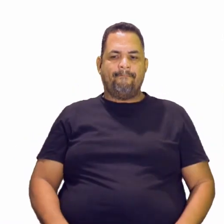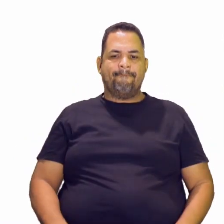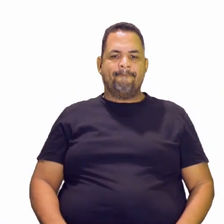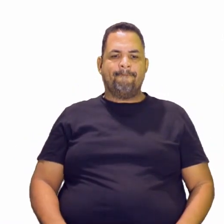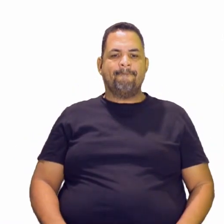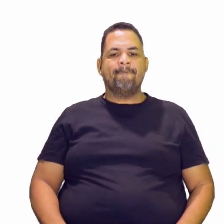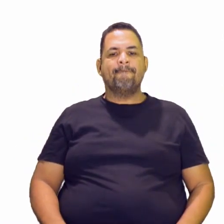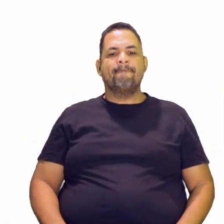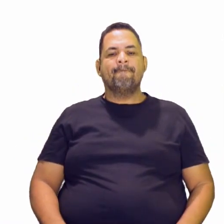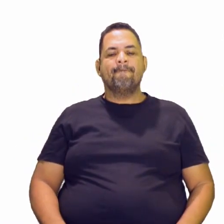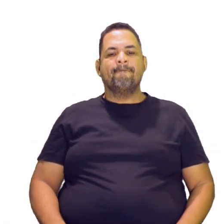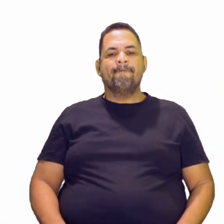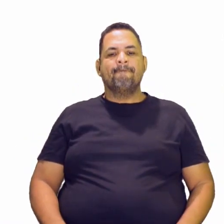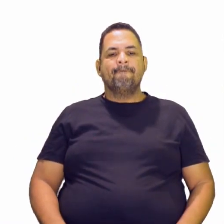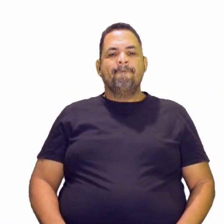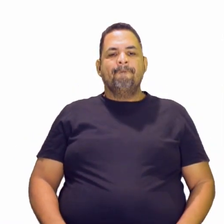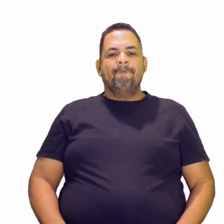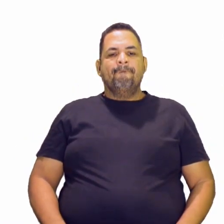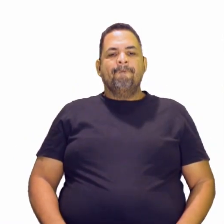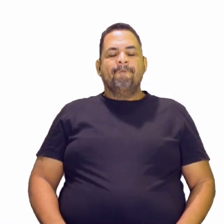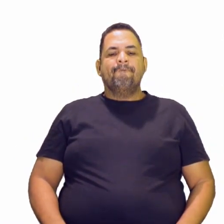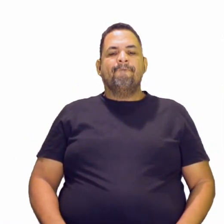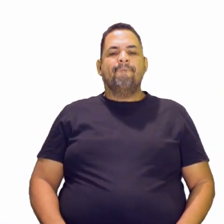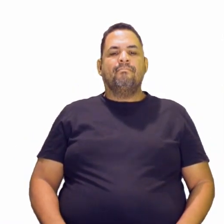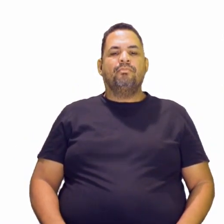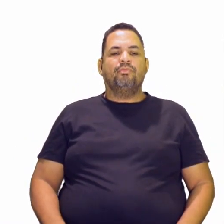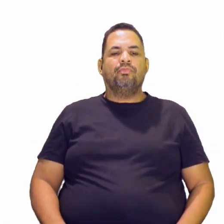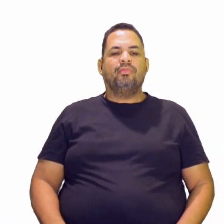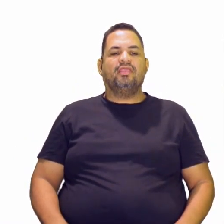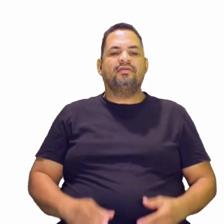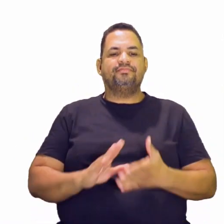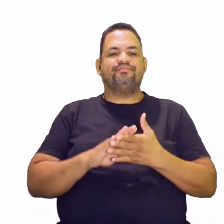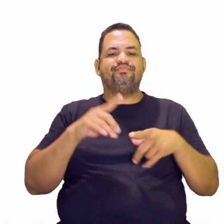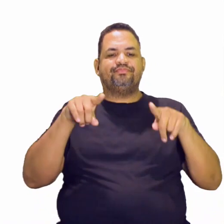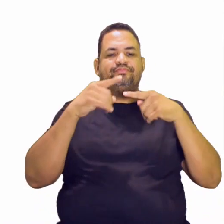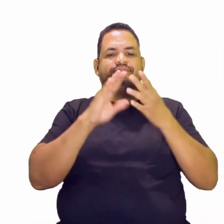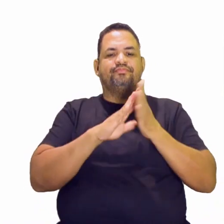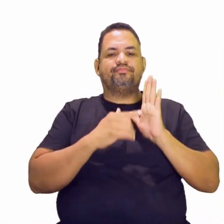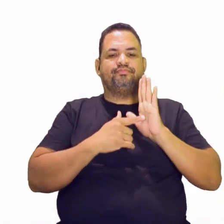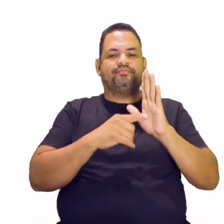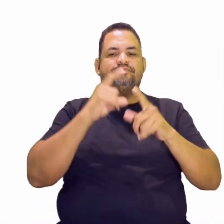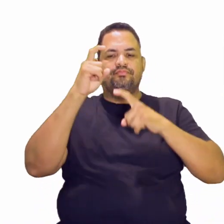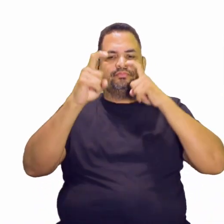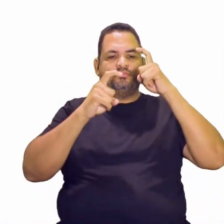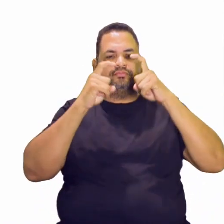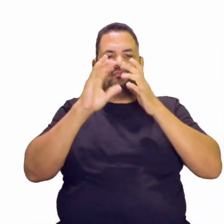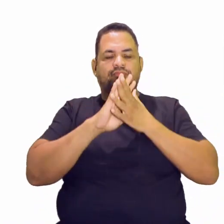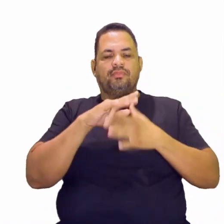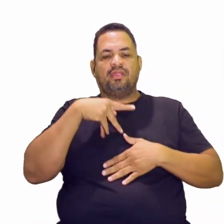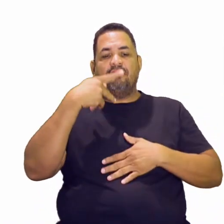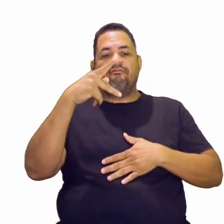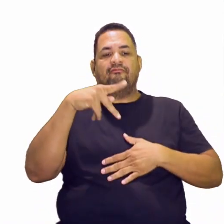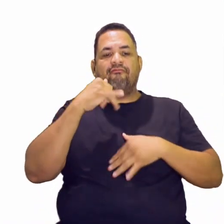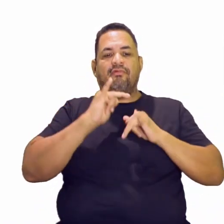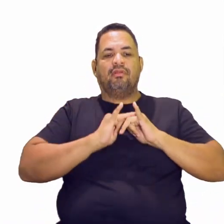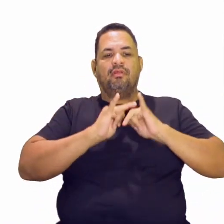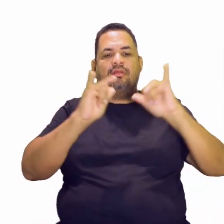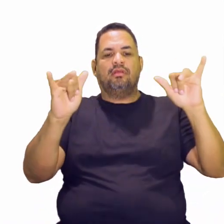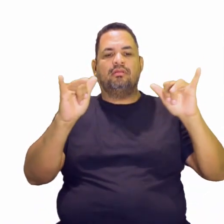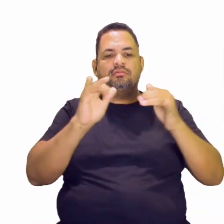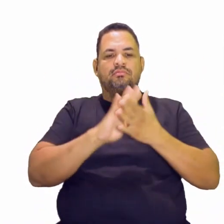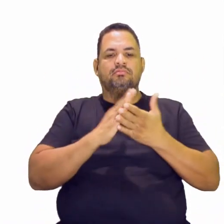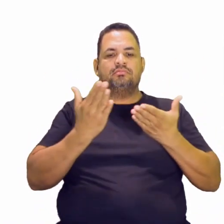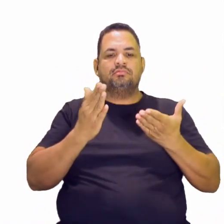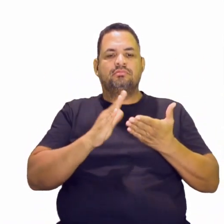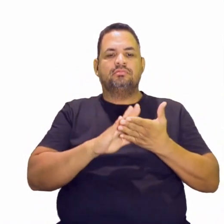desses grupos de música, né, de músicos, suas canções demonstram preocupação em denunciar